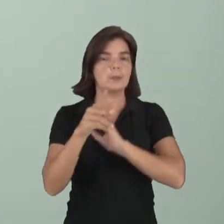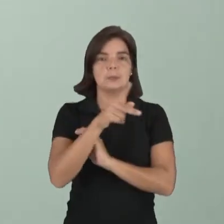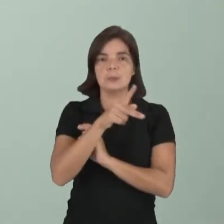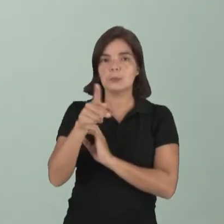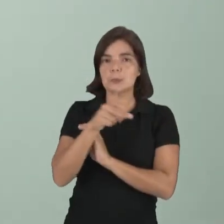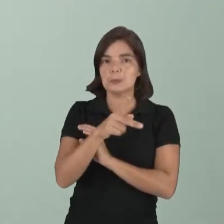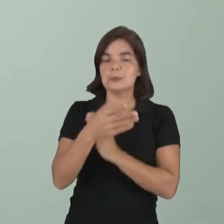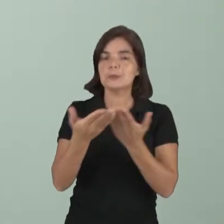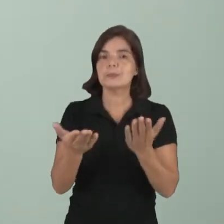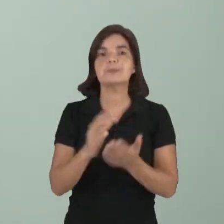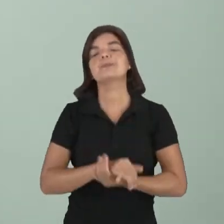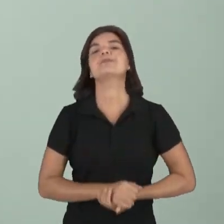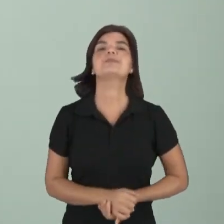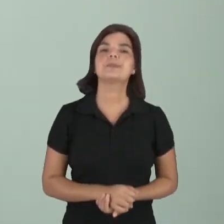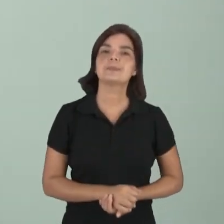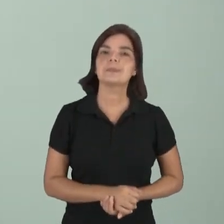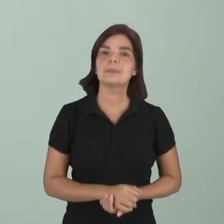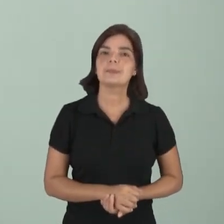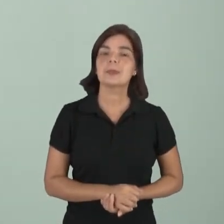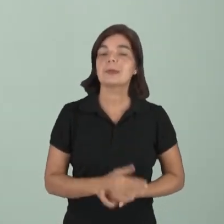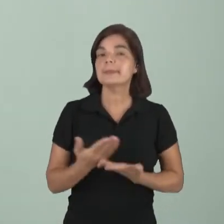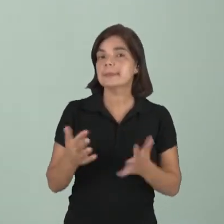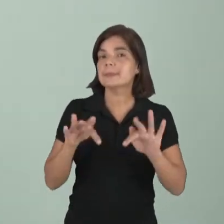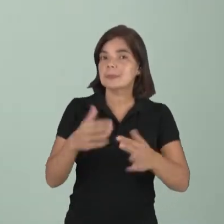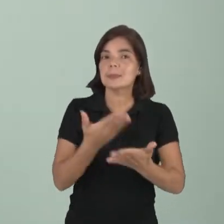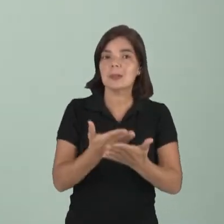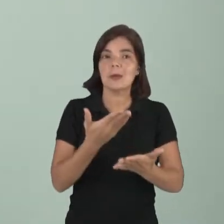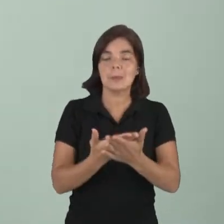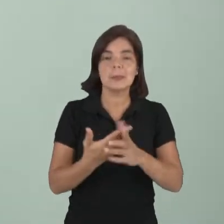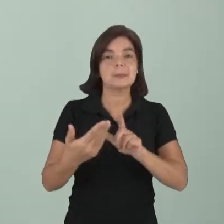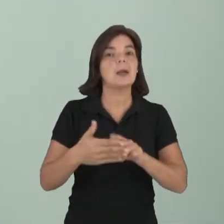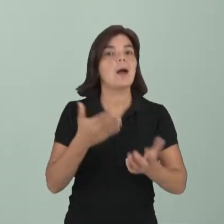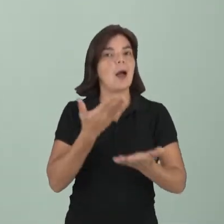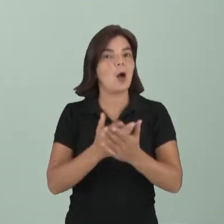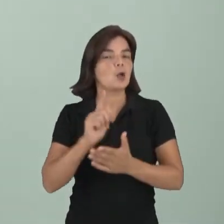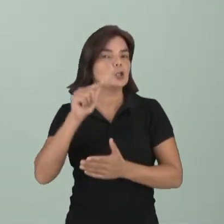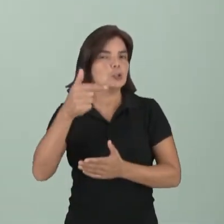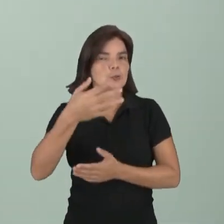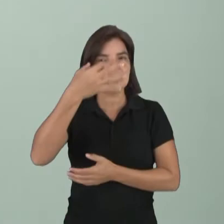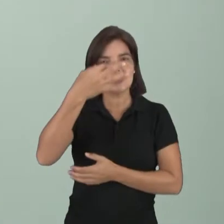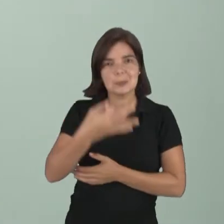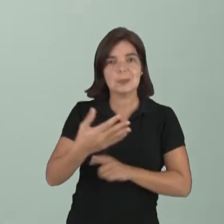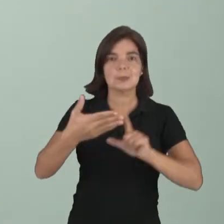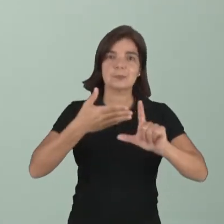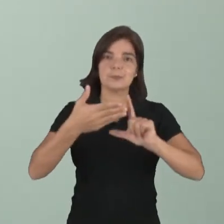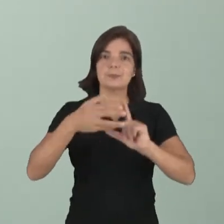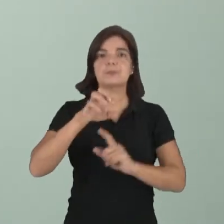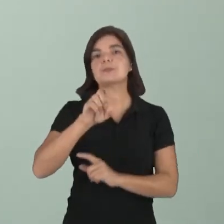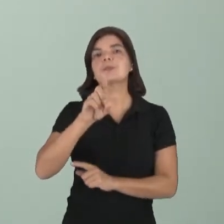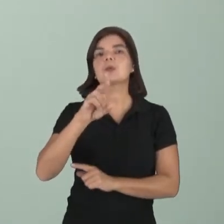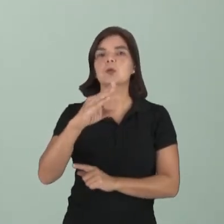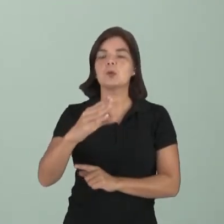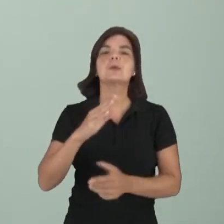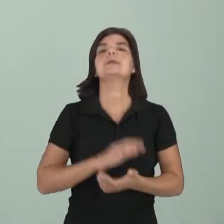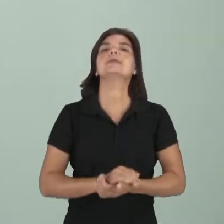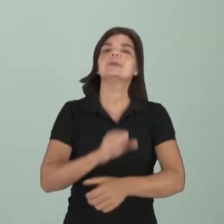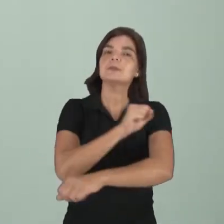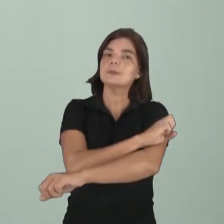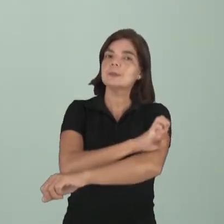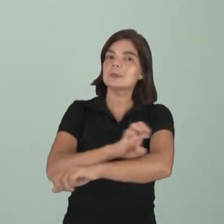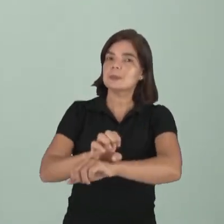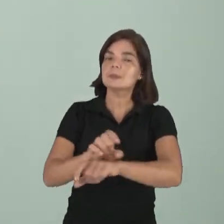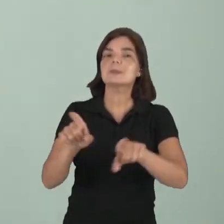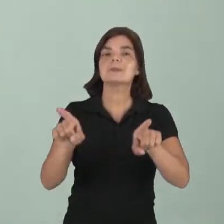os professores de vocês, certo? Então a gente vai ficando por aqui. Para ter acesso a essa aula na íntegra, acessem a plataforma Eduque no site da